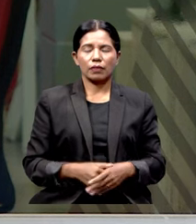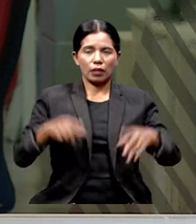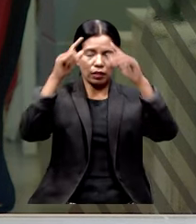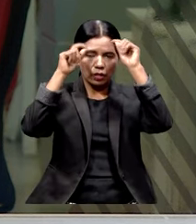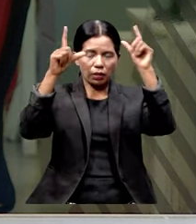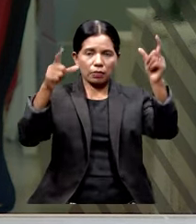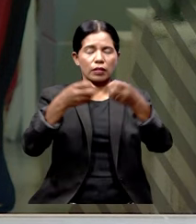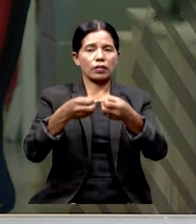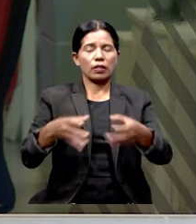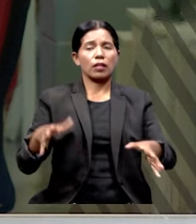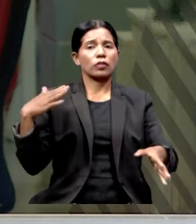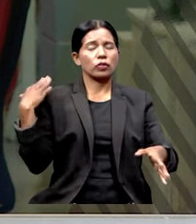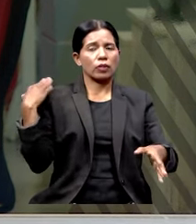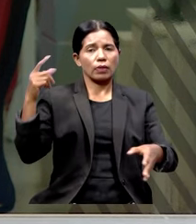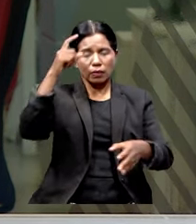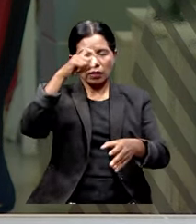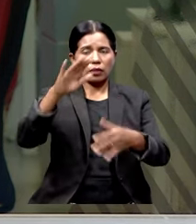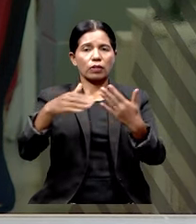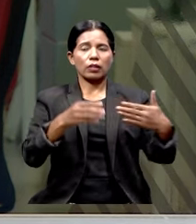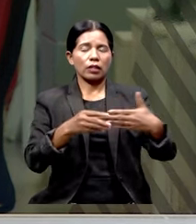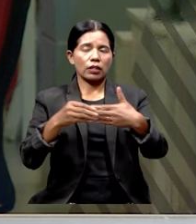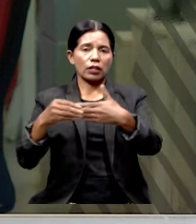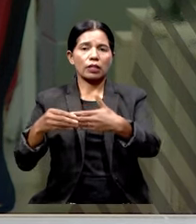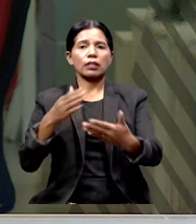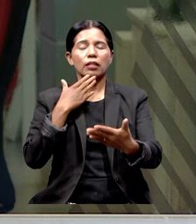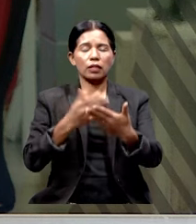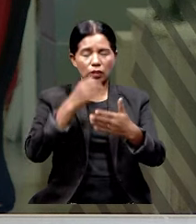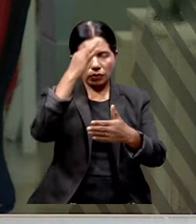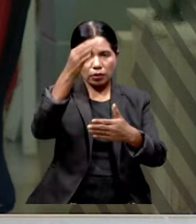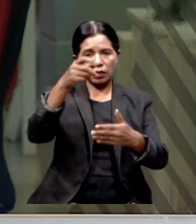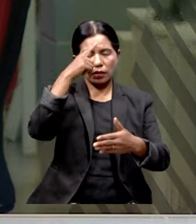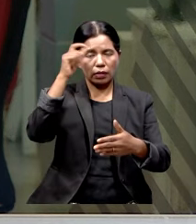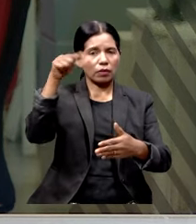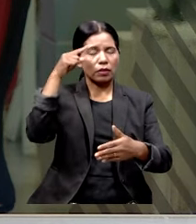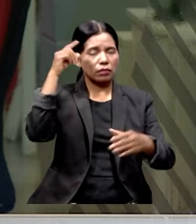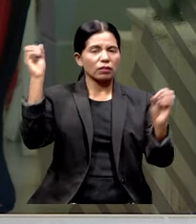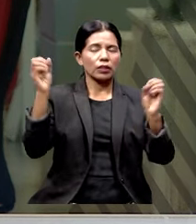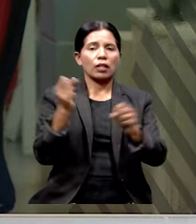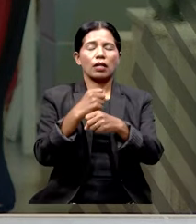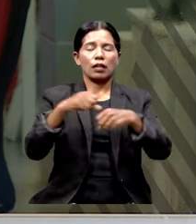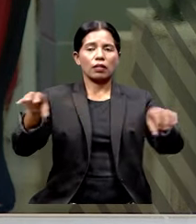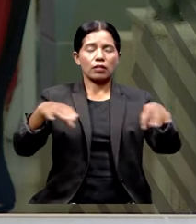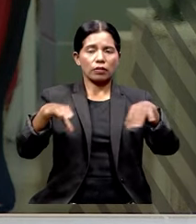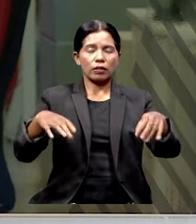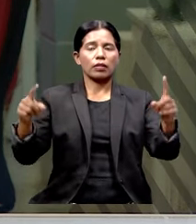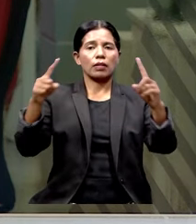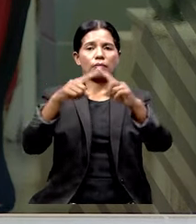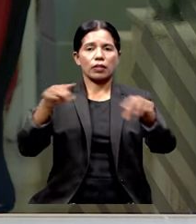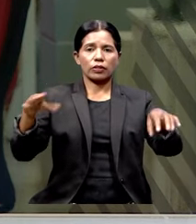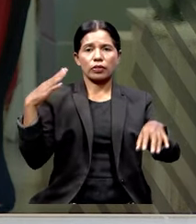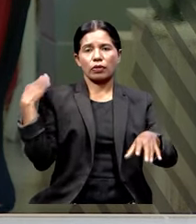Timor-Leste se la con joven productivo no liderança de aqui futuro, também governo la cria campo serviço para joven